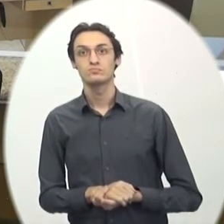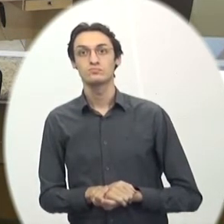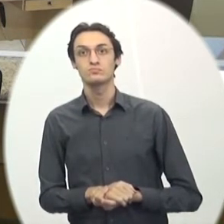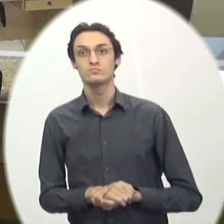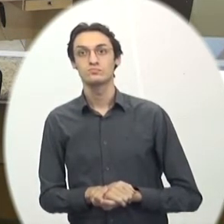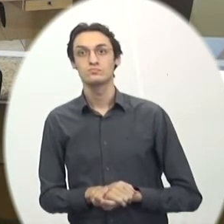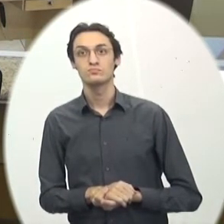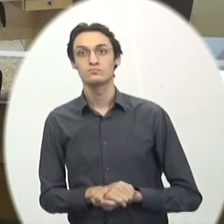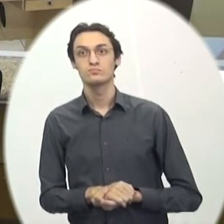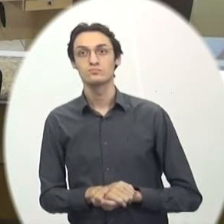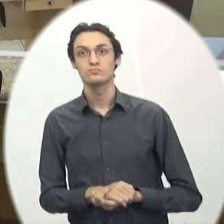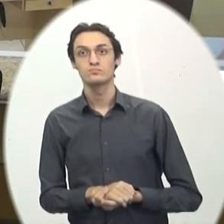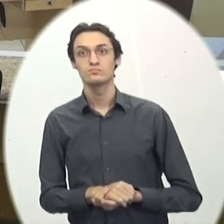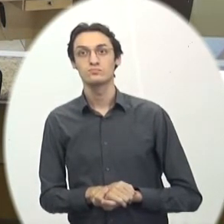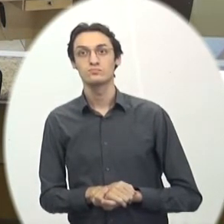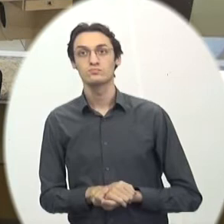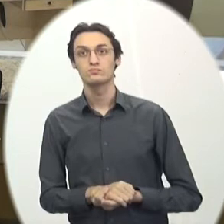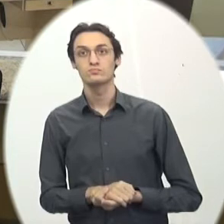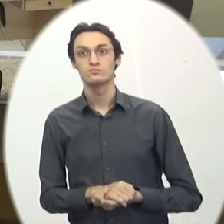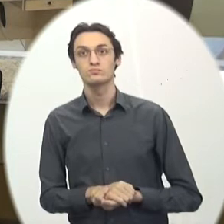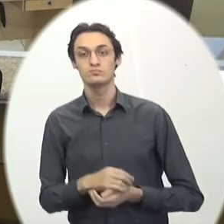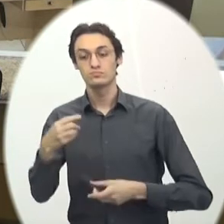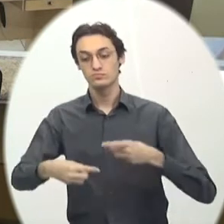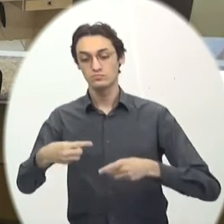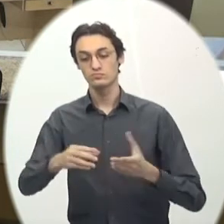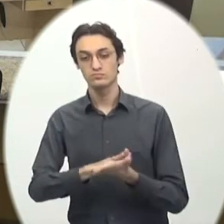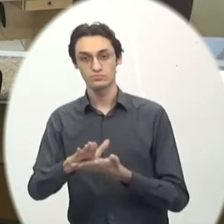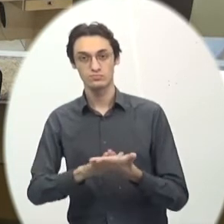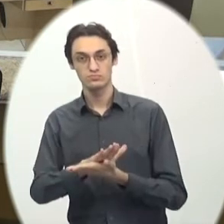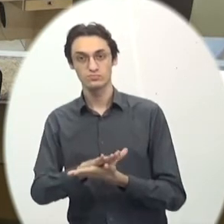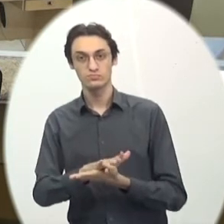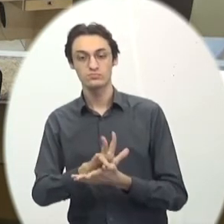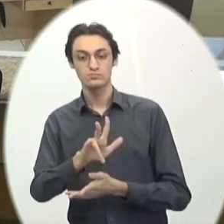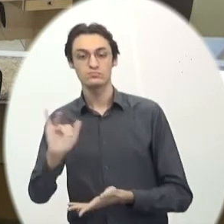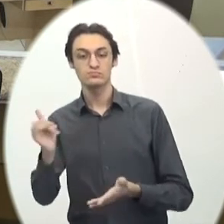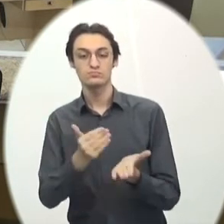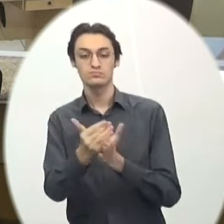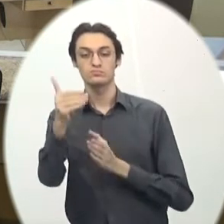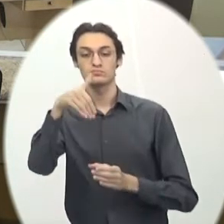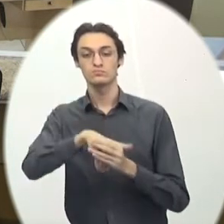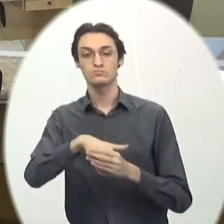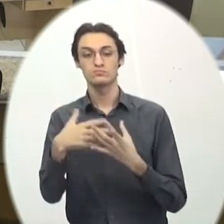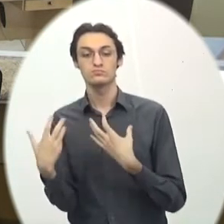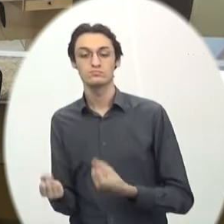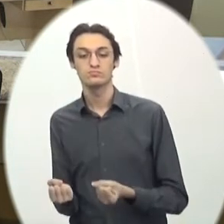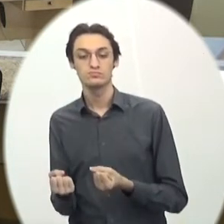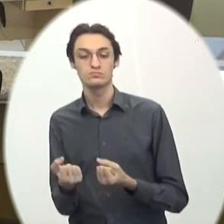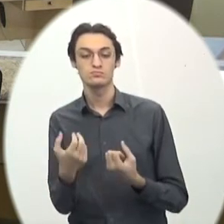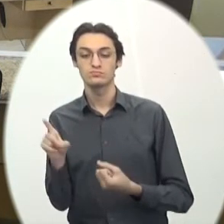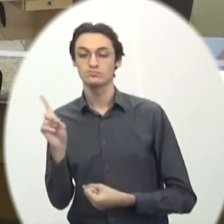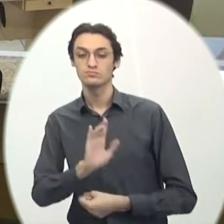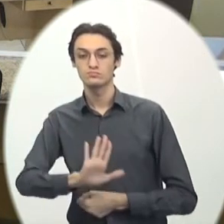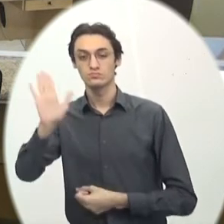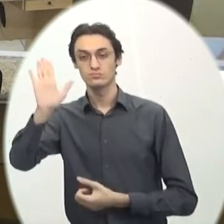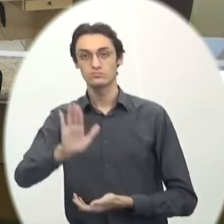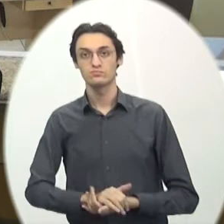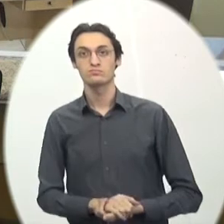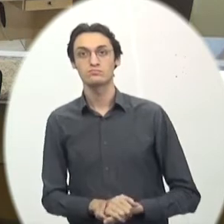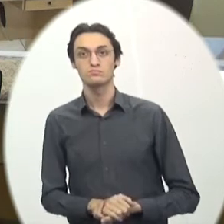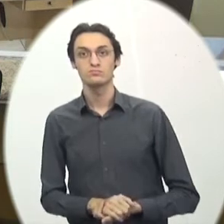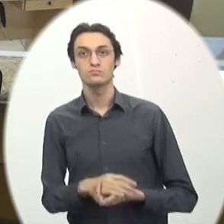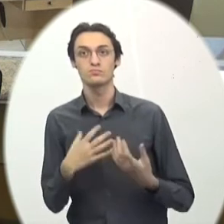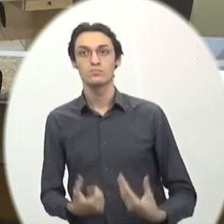queira, não queira discutir, então vamos votar em votação. Os favoráveis permanecem como estão, os contrários se